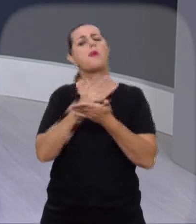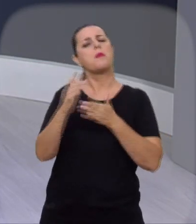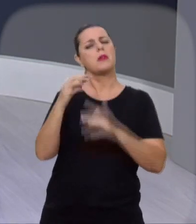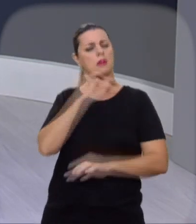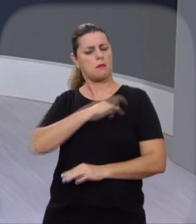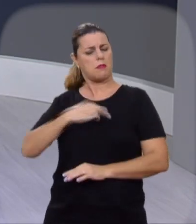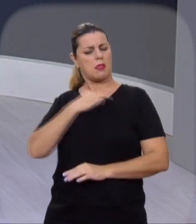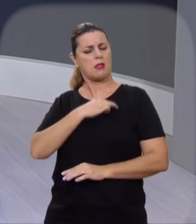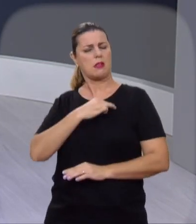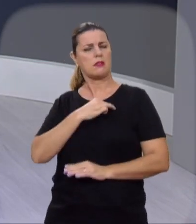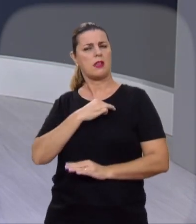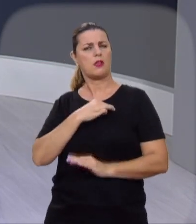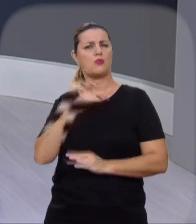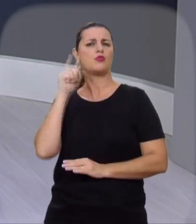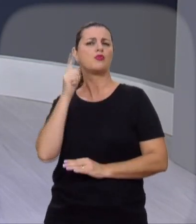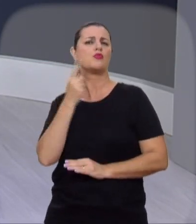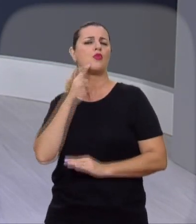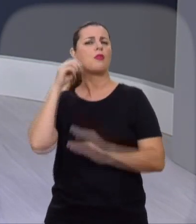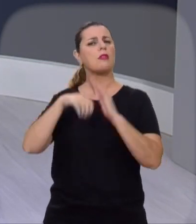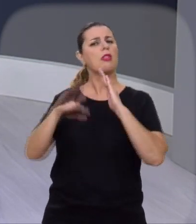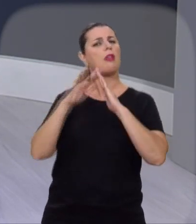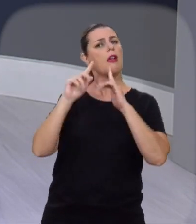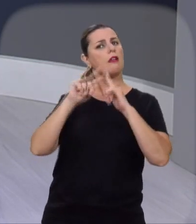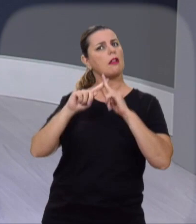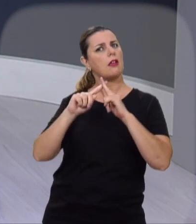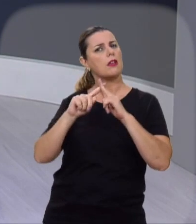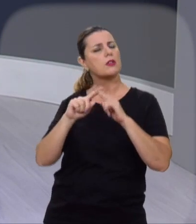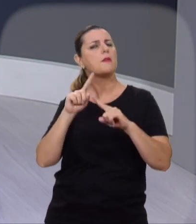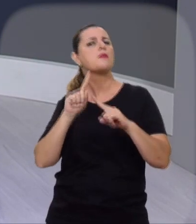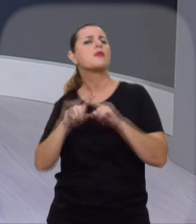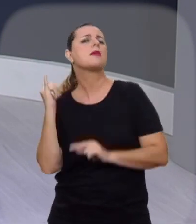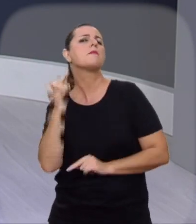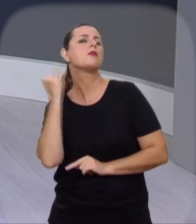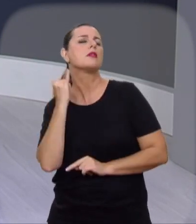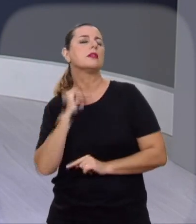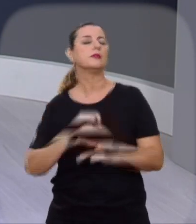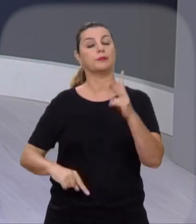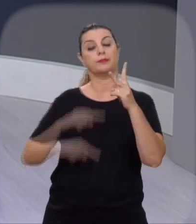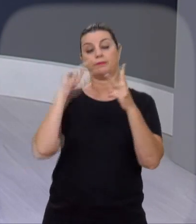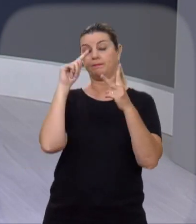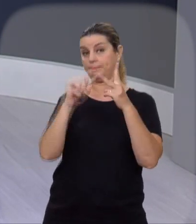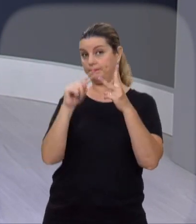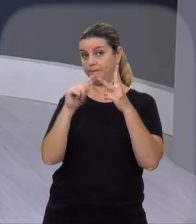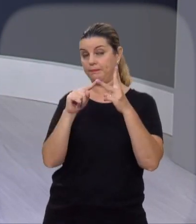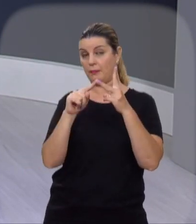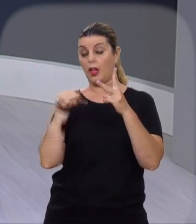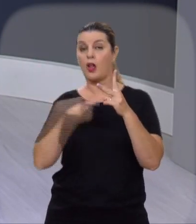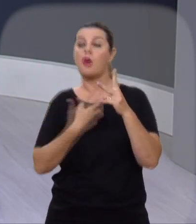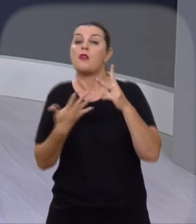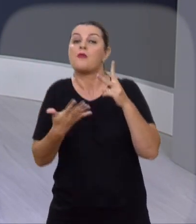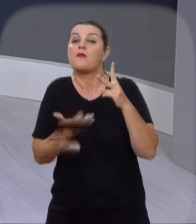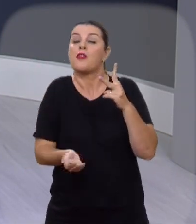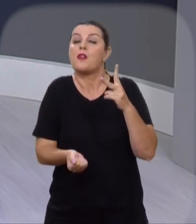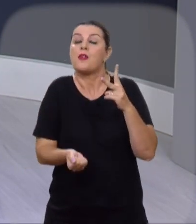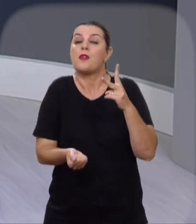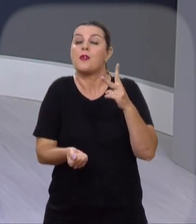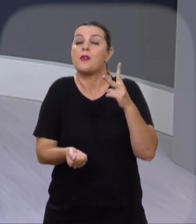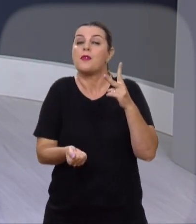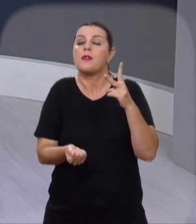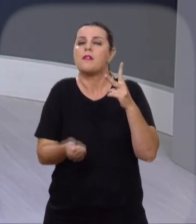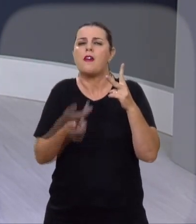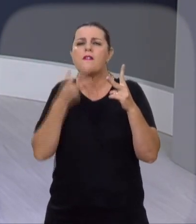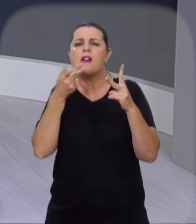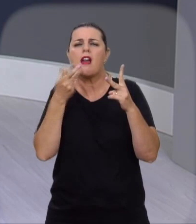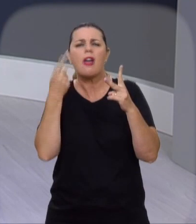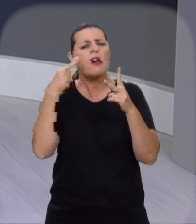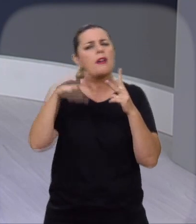Surdos na nossa igreja? Né? Nós vamos trabalhar sobre a importância disso. E no segundo momento nós vamos dar